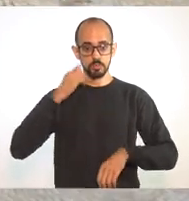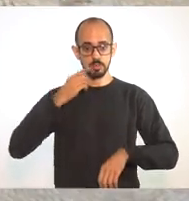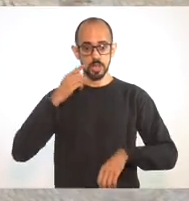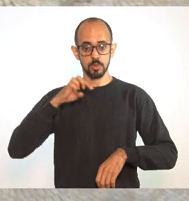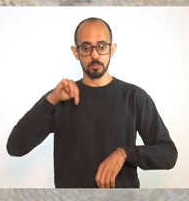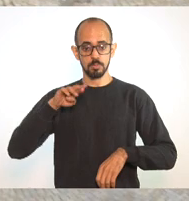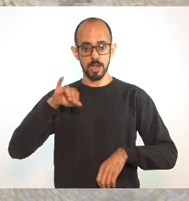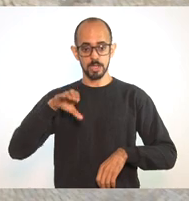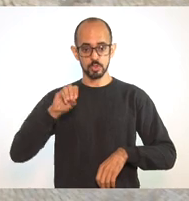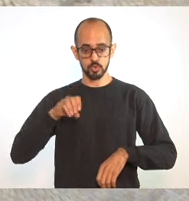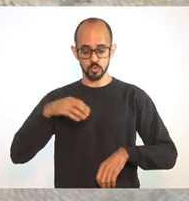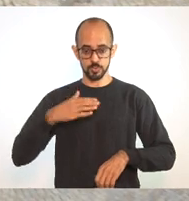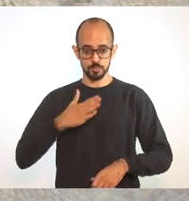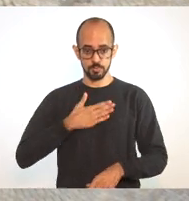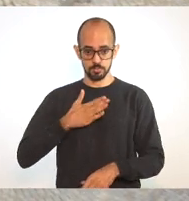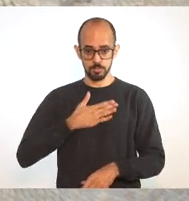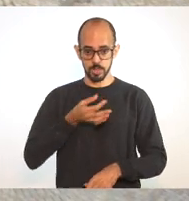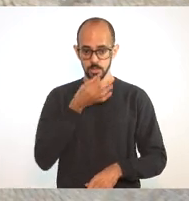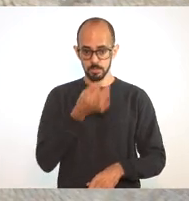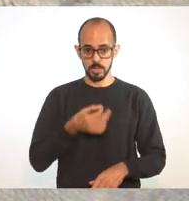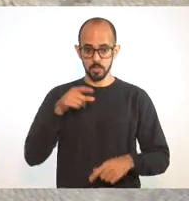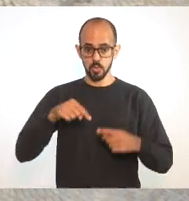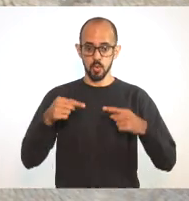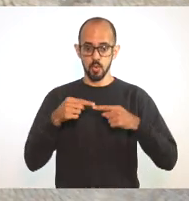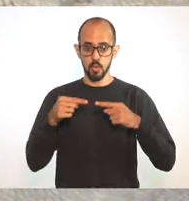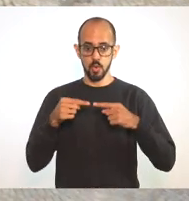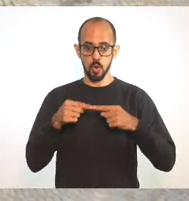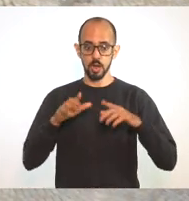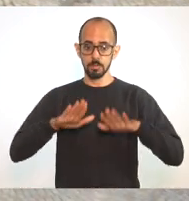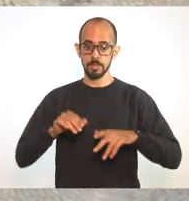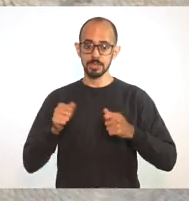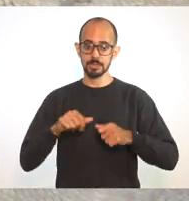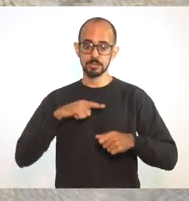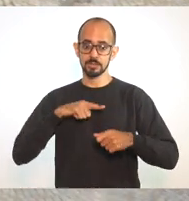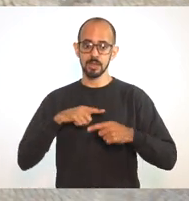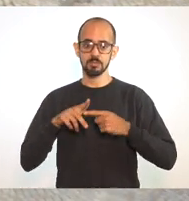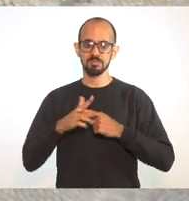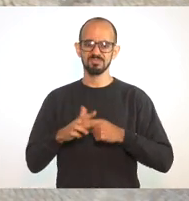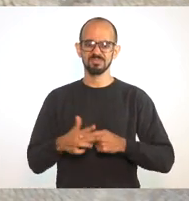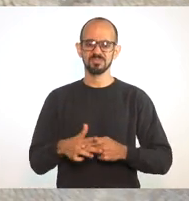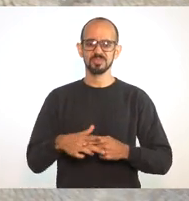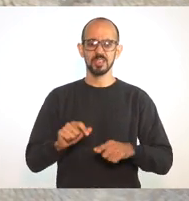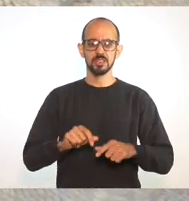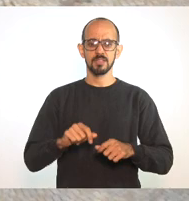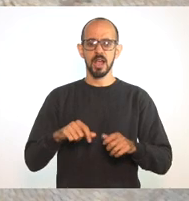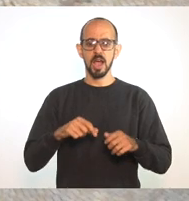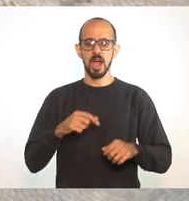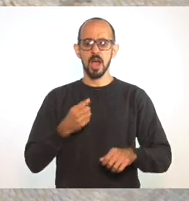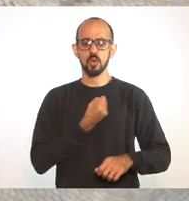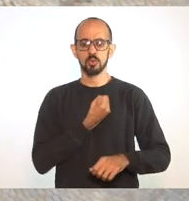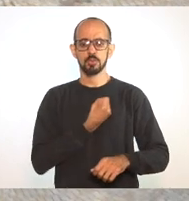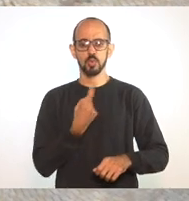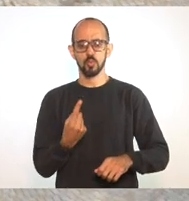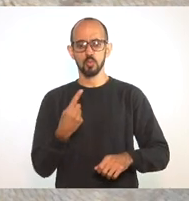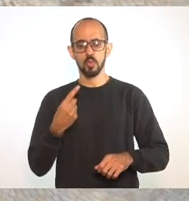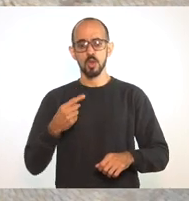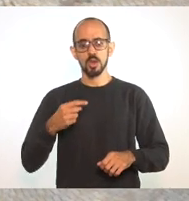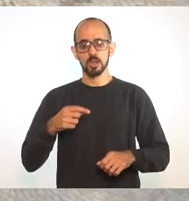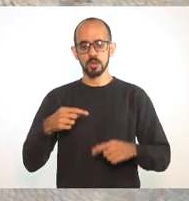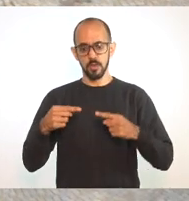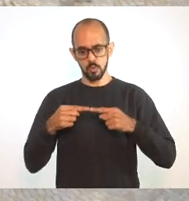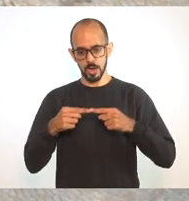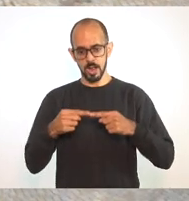presidente. O parecer é favorável com subemenda à emenda número 1, favorável às emendas 4,